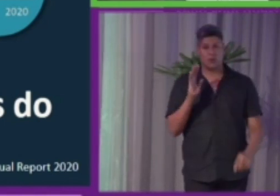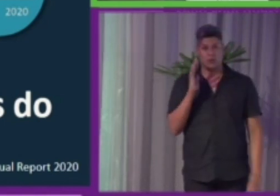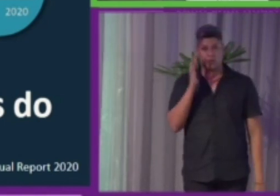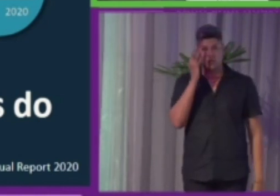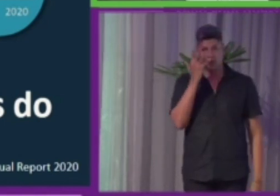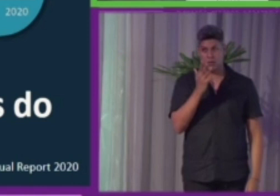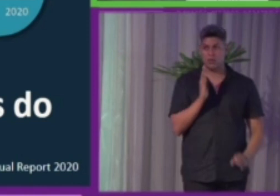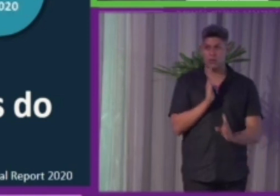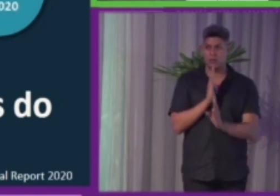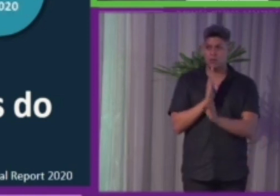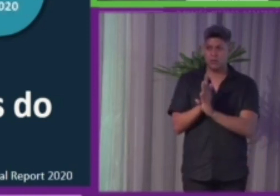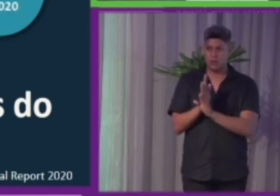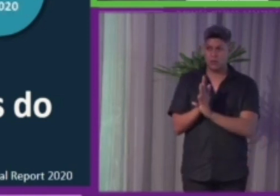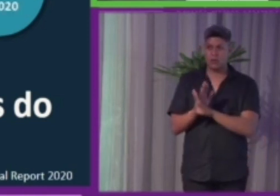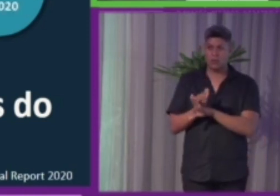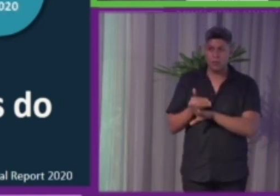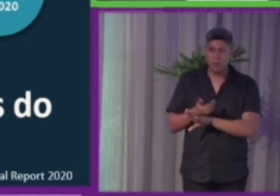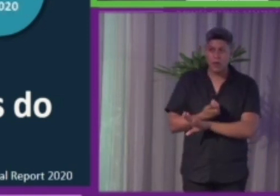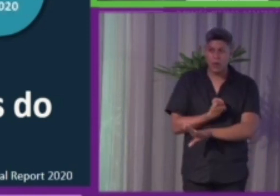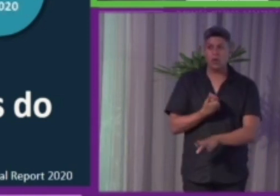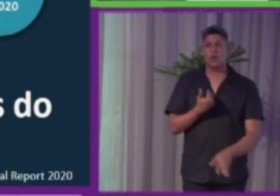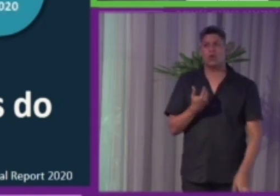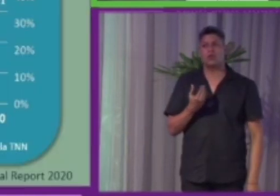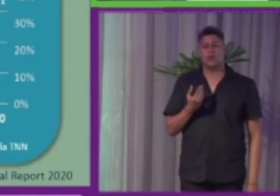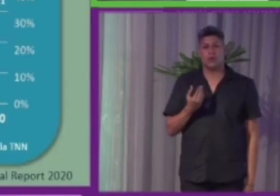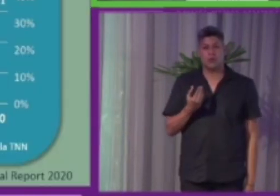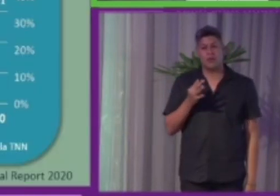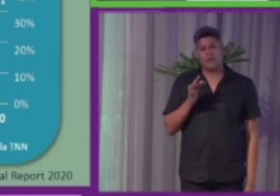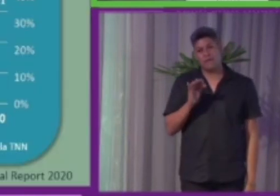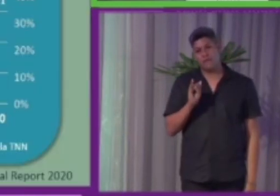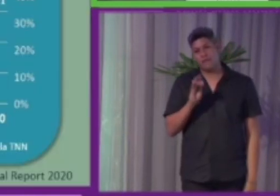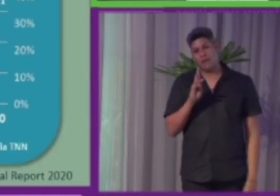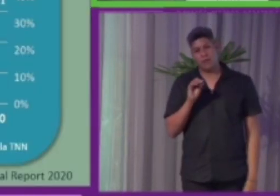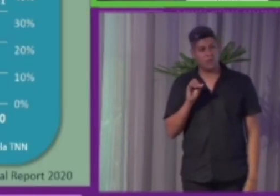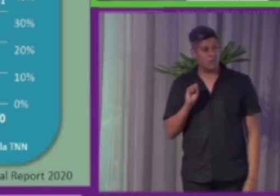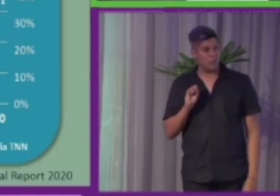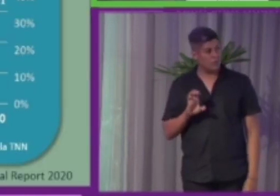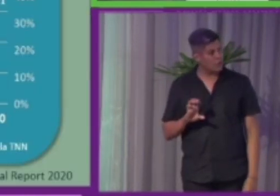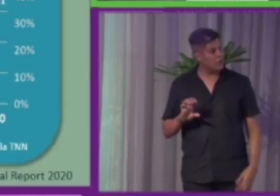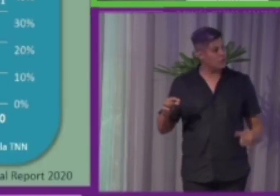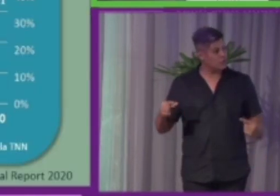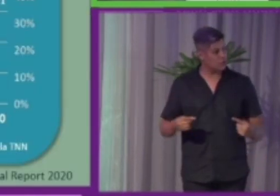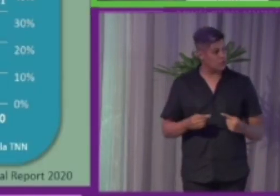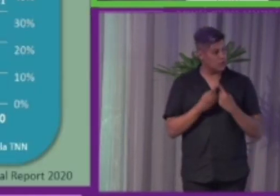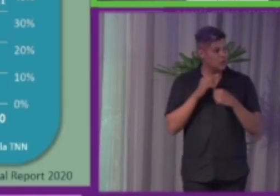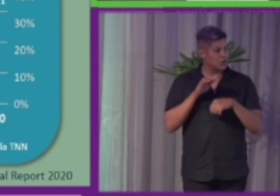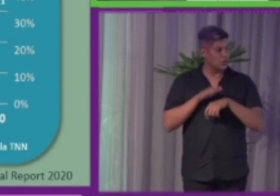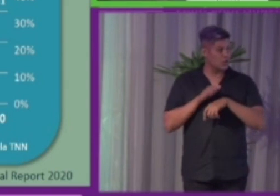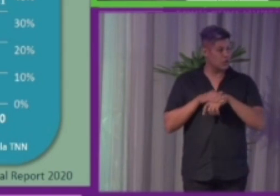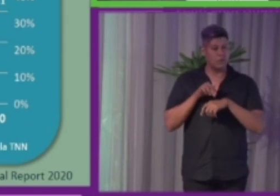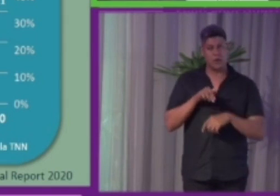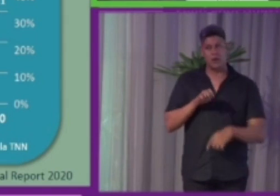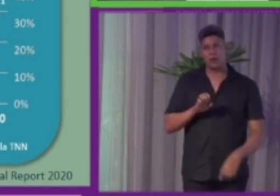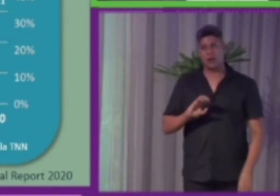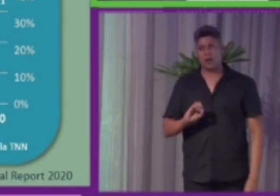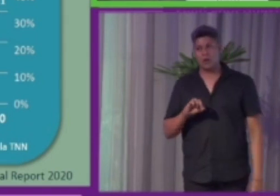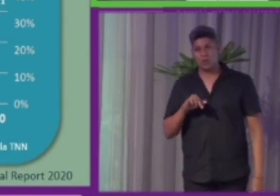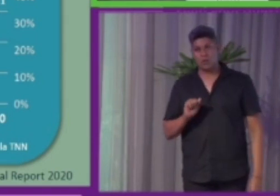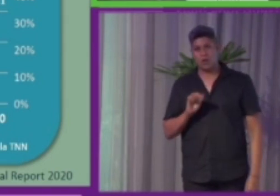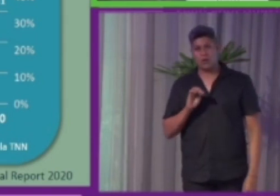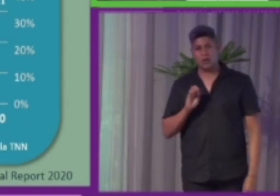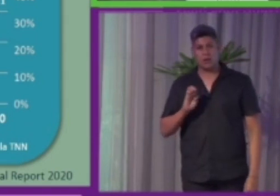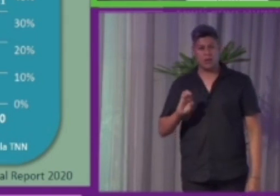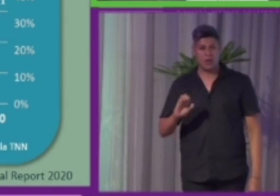de diagnóstico mais precoce da fibrose cística tem a ver também com a triagem neonatal, que já representa, o teste do